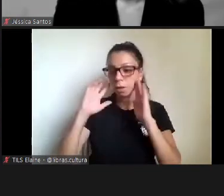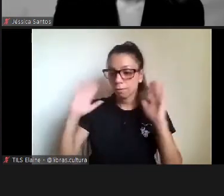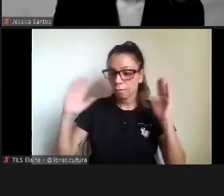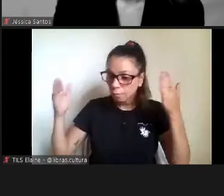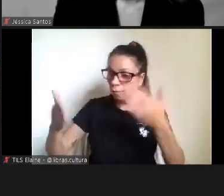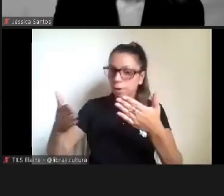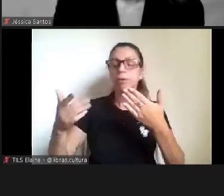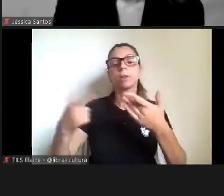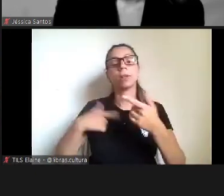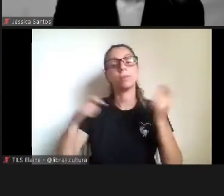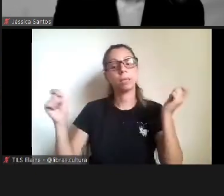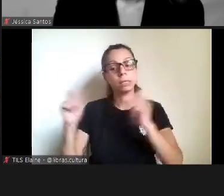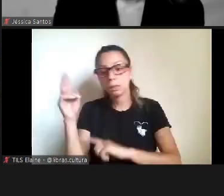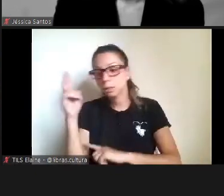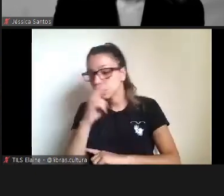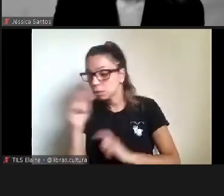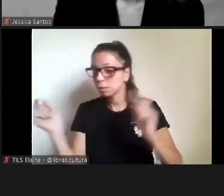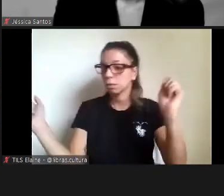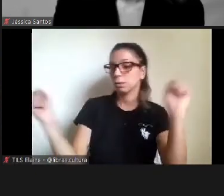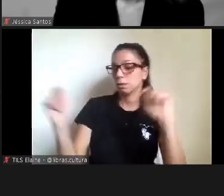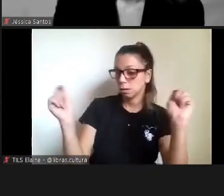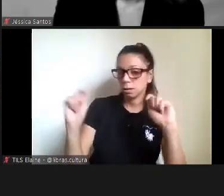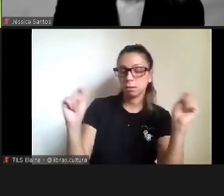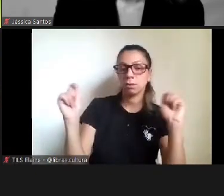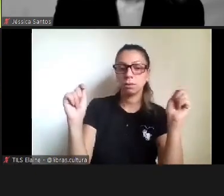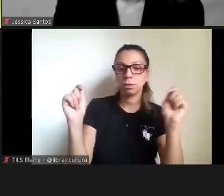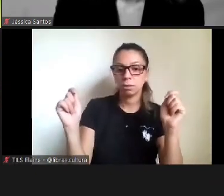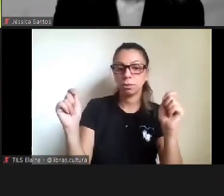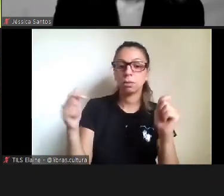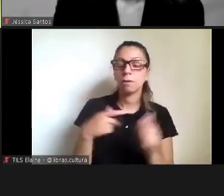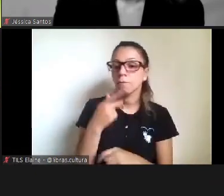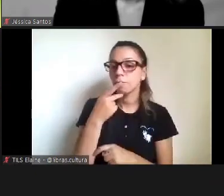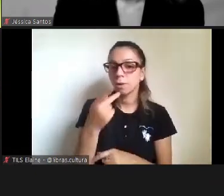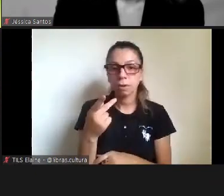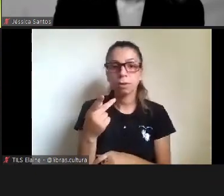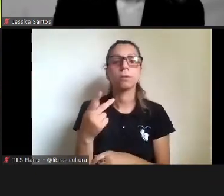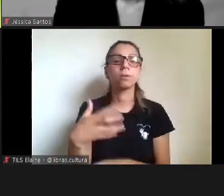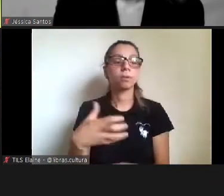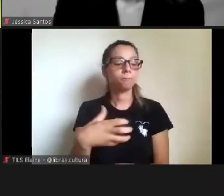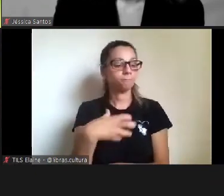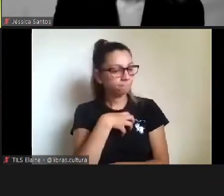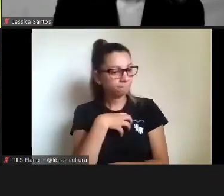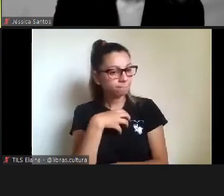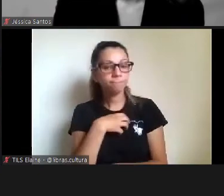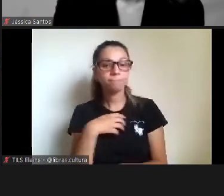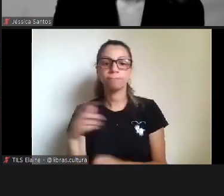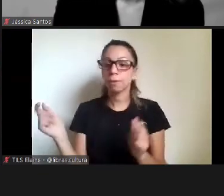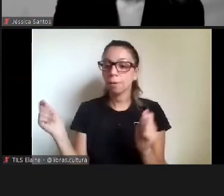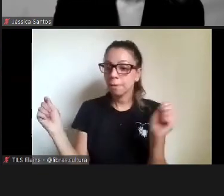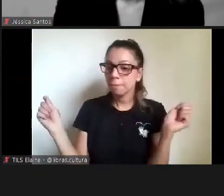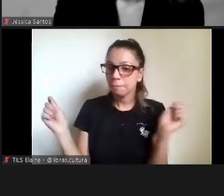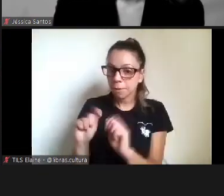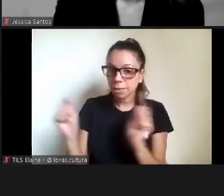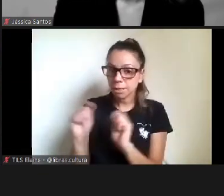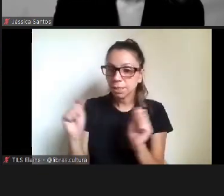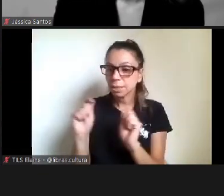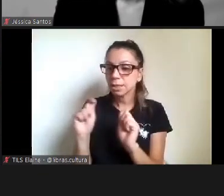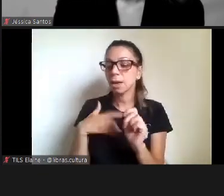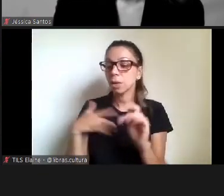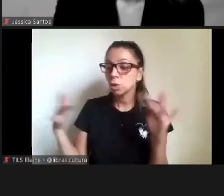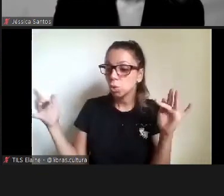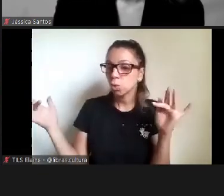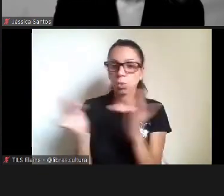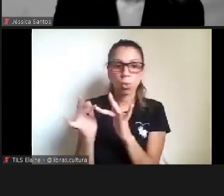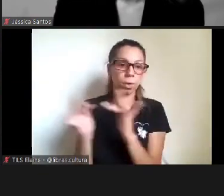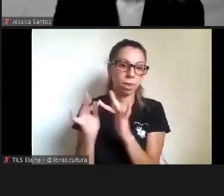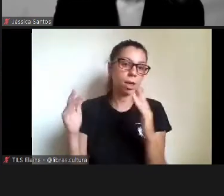dessas urgências, dessas necessidades, estamos dizendo, sentindo, precisamos do contato físico,